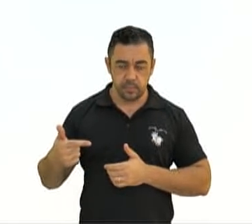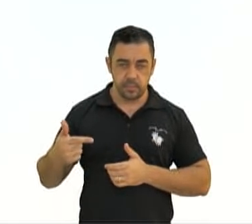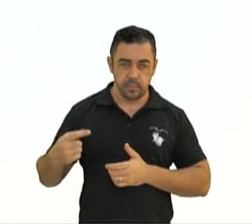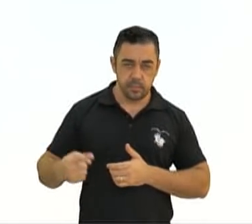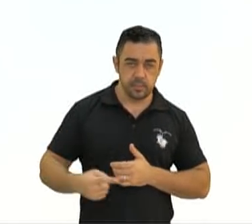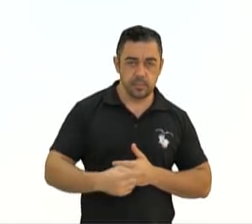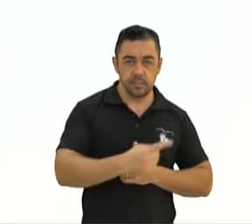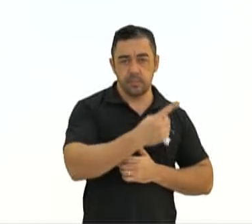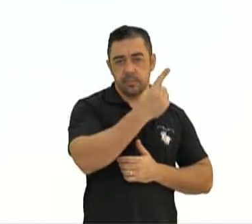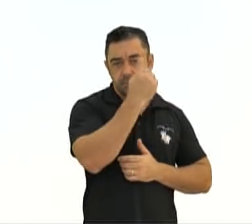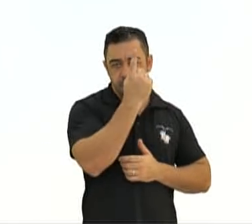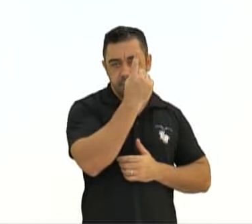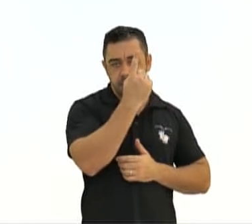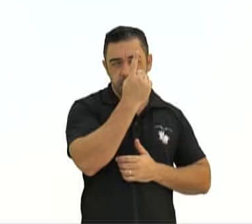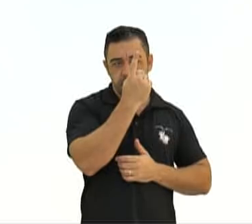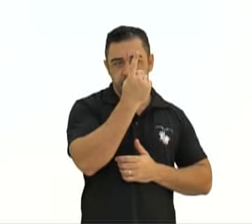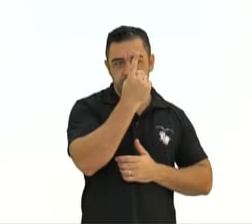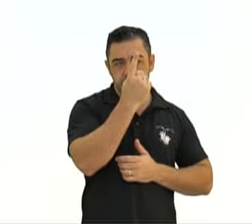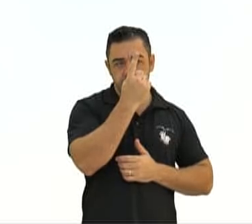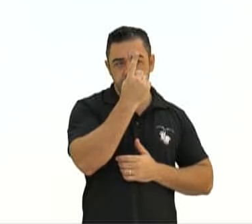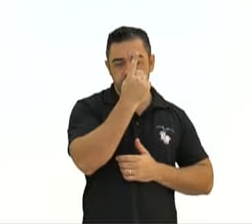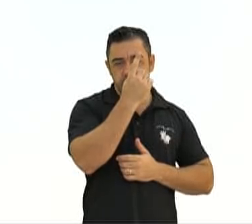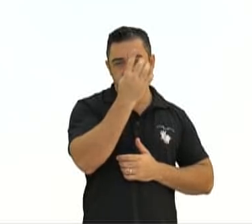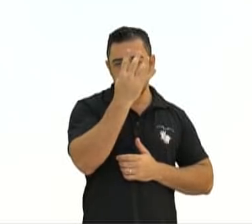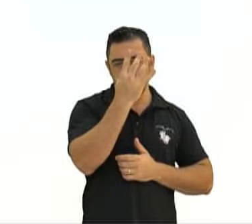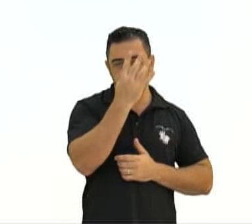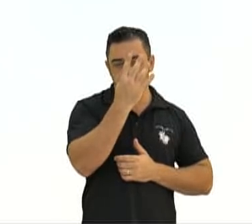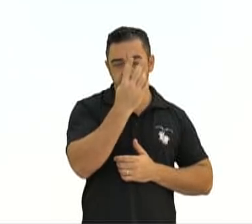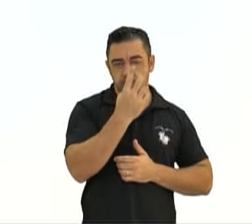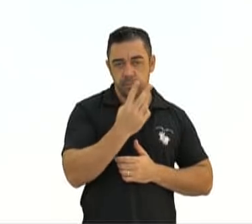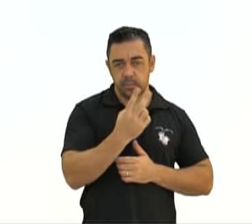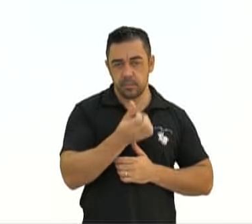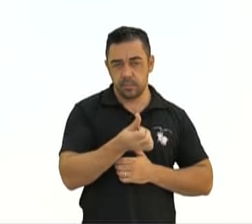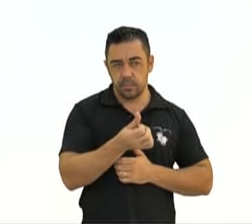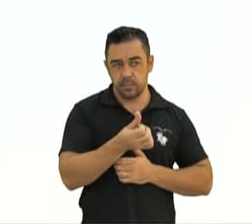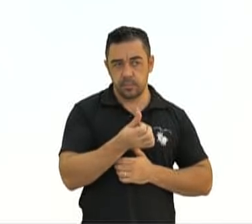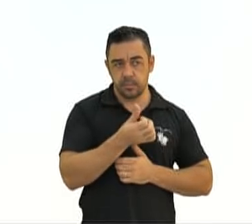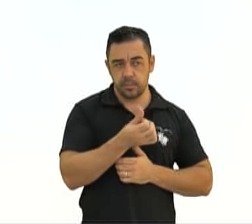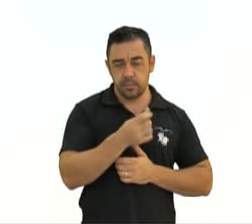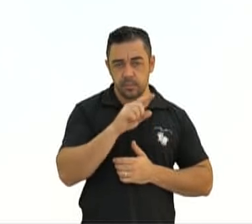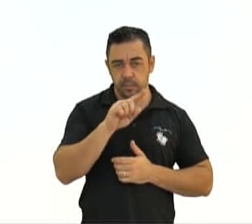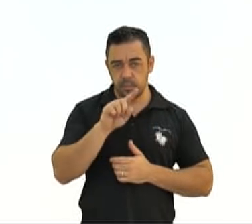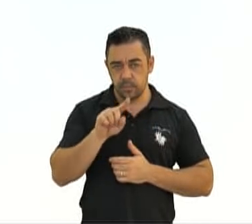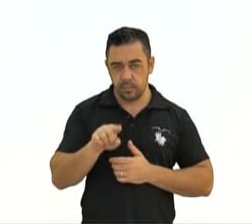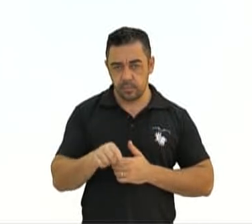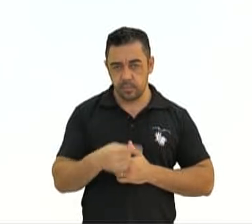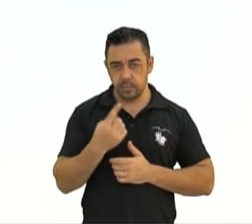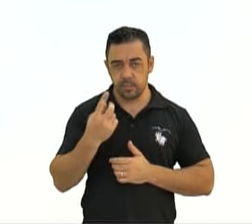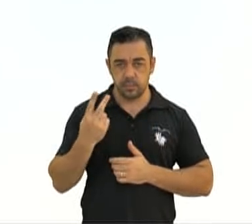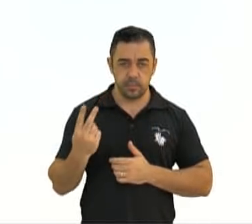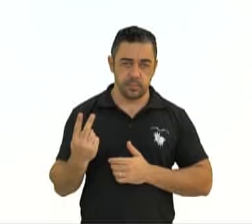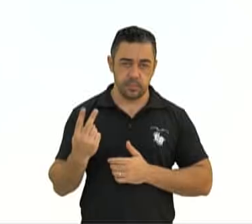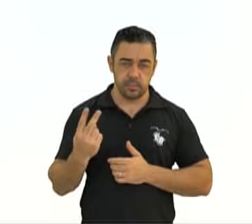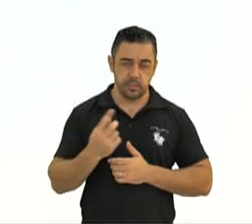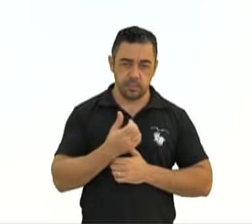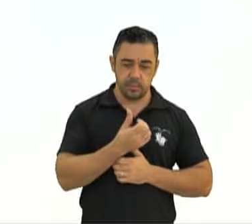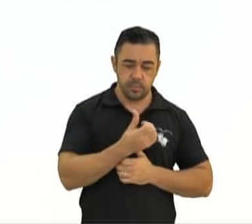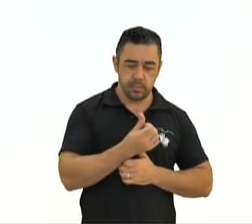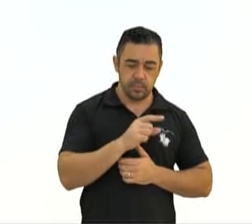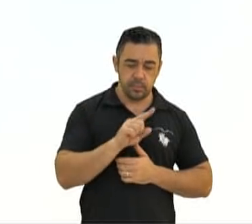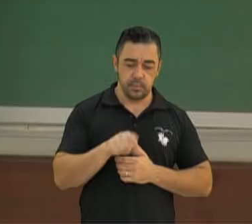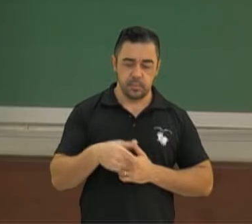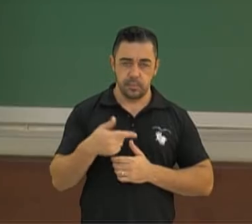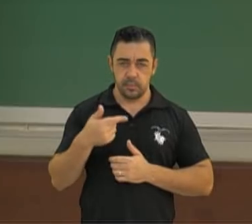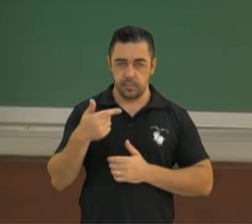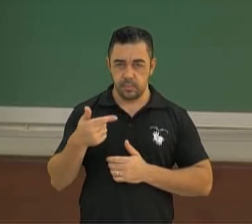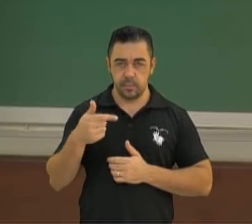12, fica 2, vai 1. 1 mais 3, 4, 4 mais 2, 6 e eu abaixo a vírgula. Então, a quantidade de